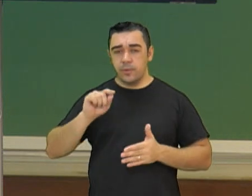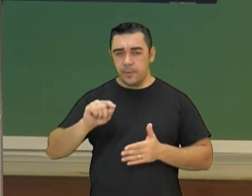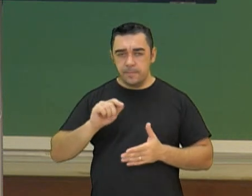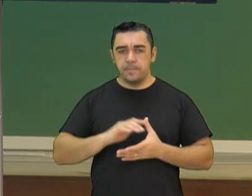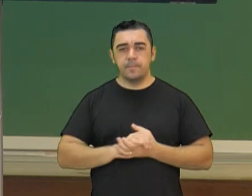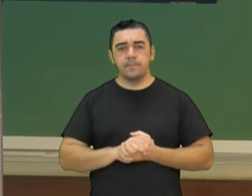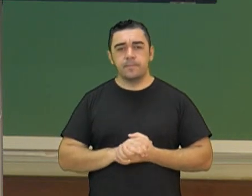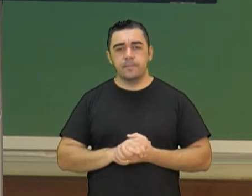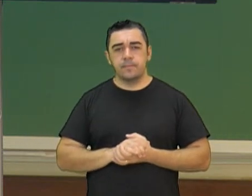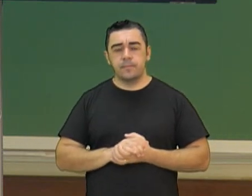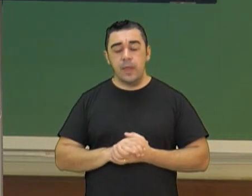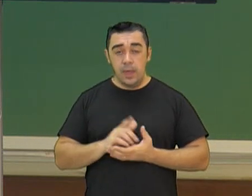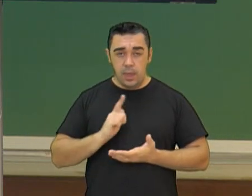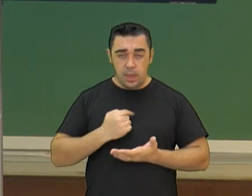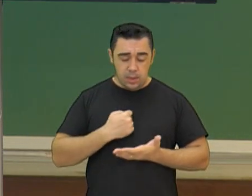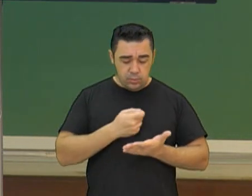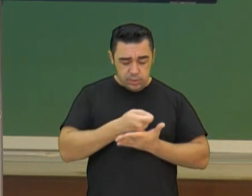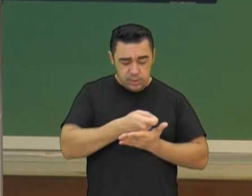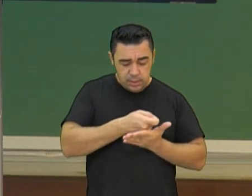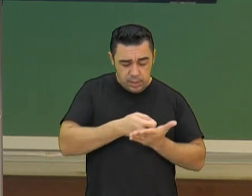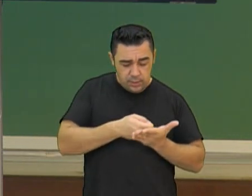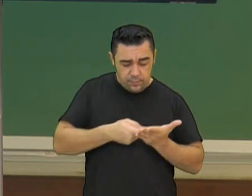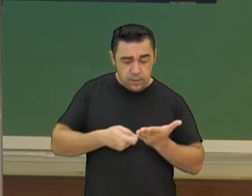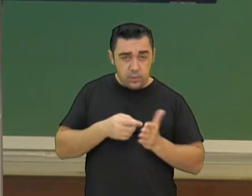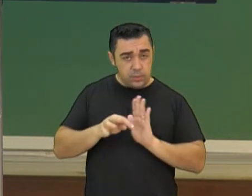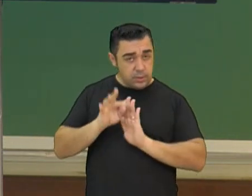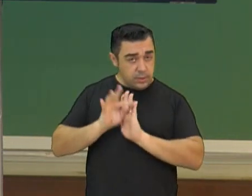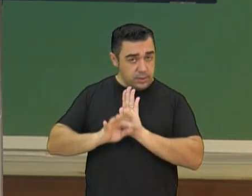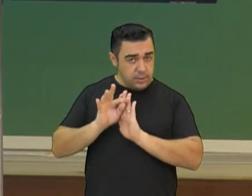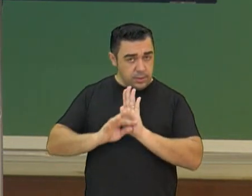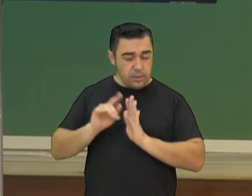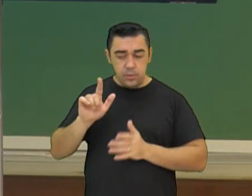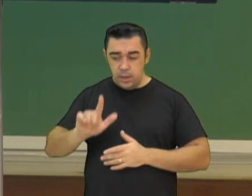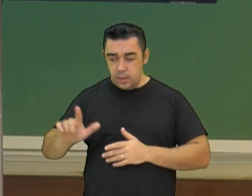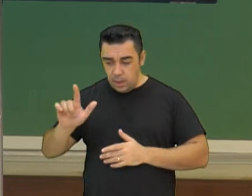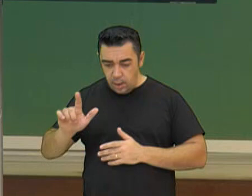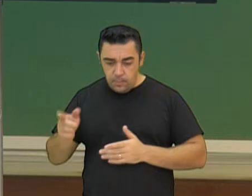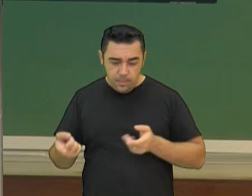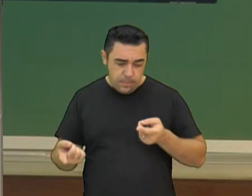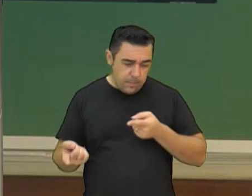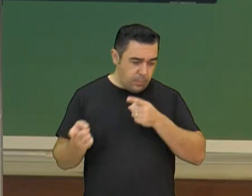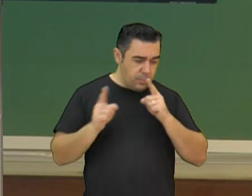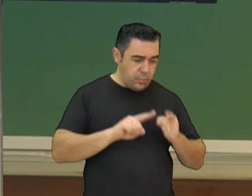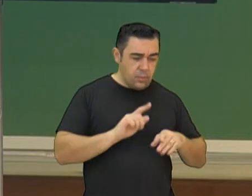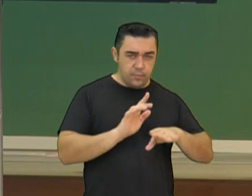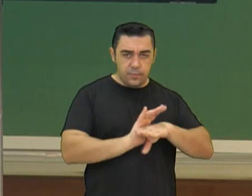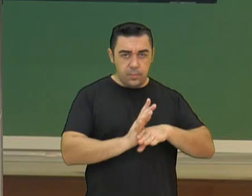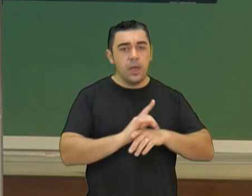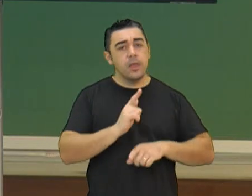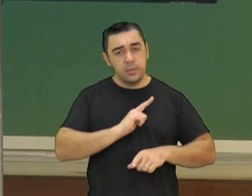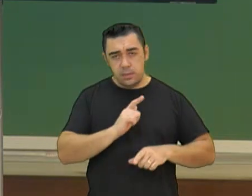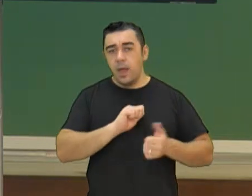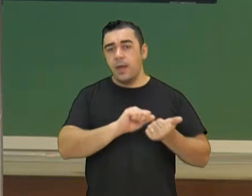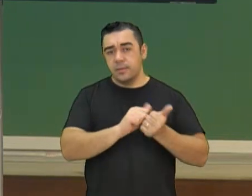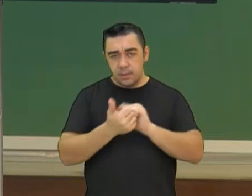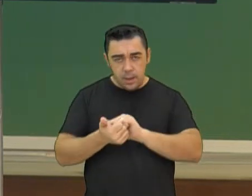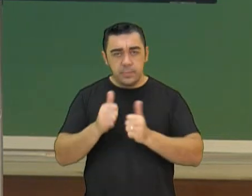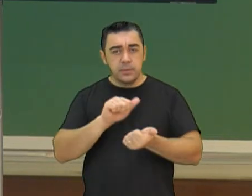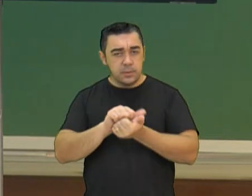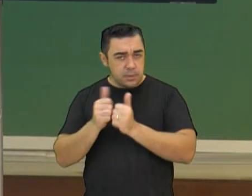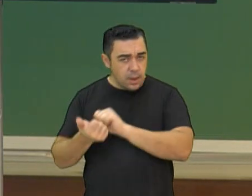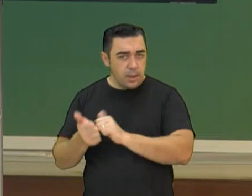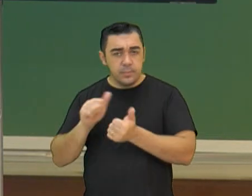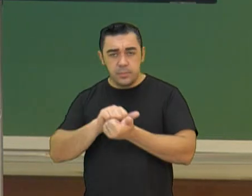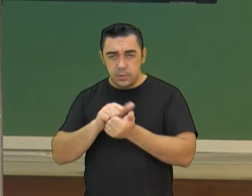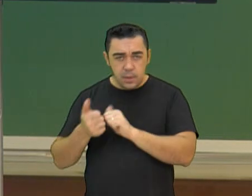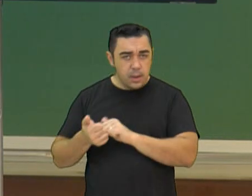ao transcrever ali de um texto literário para uma obra cinematográfica, ocorrem várias adequações. Né, a um